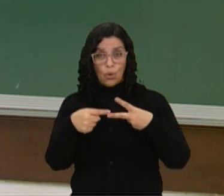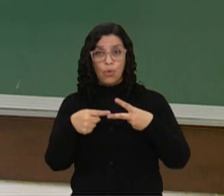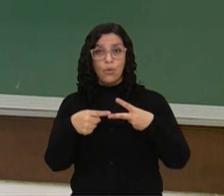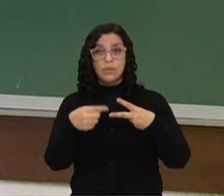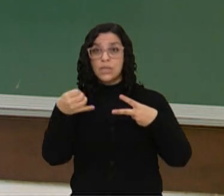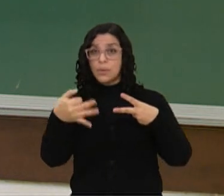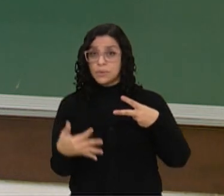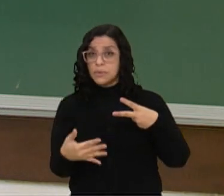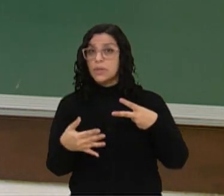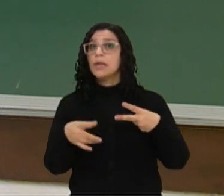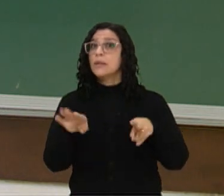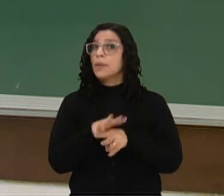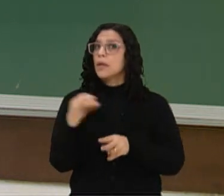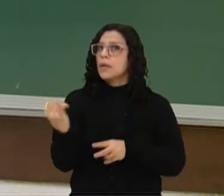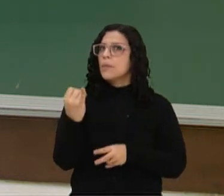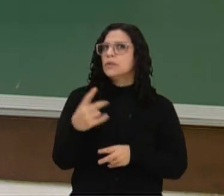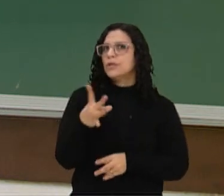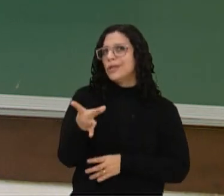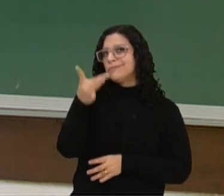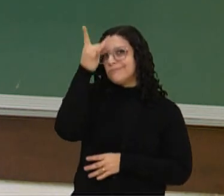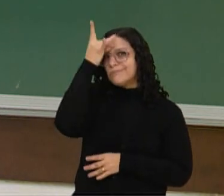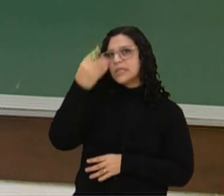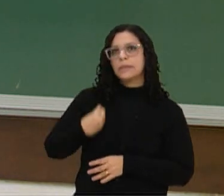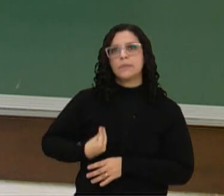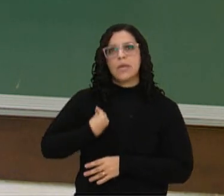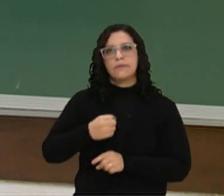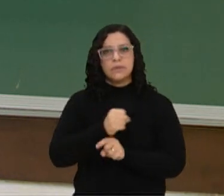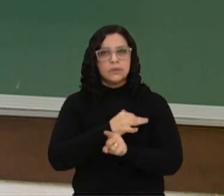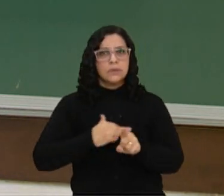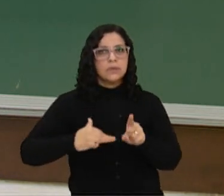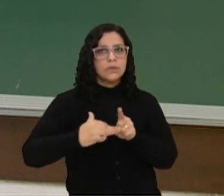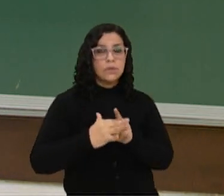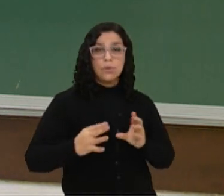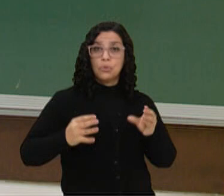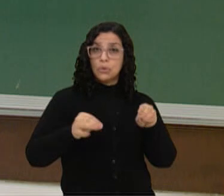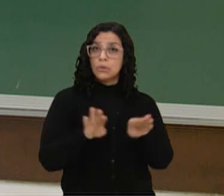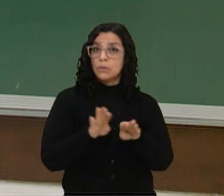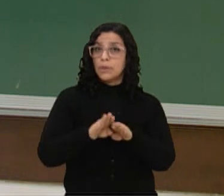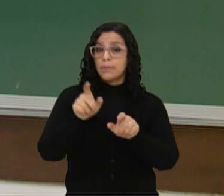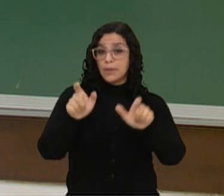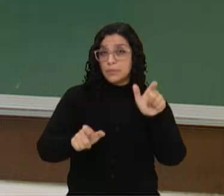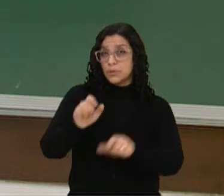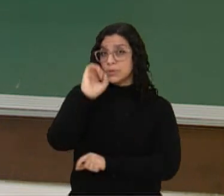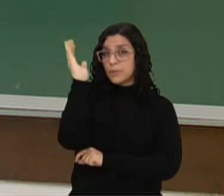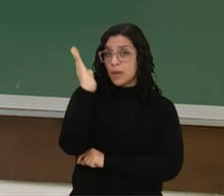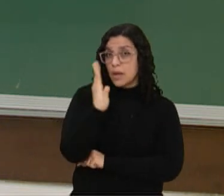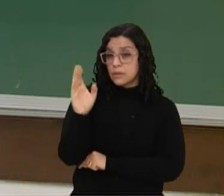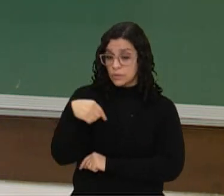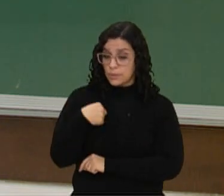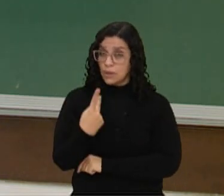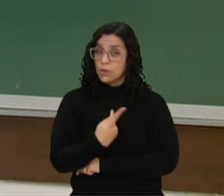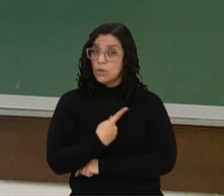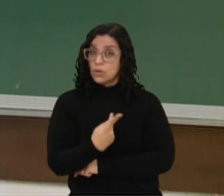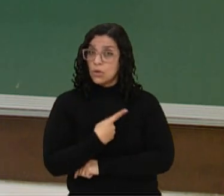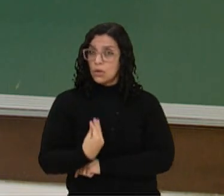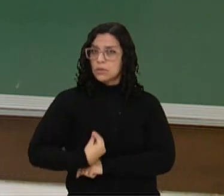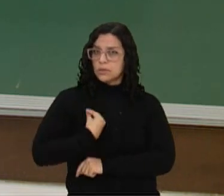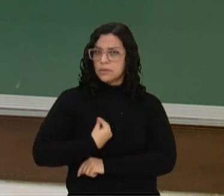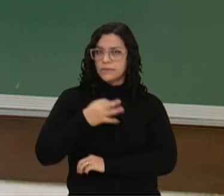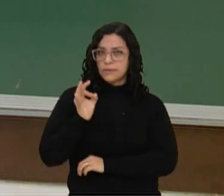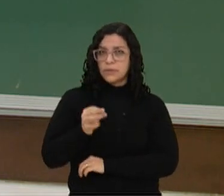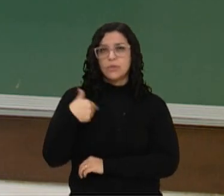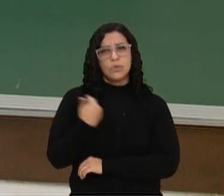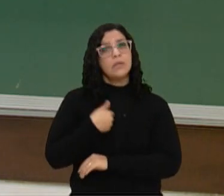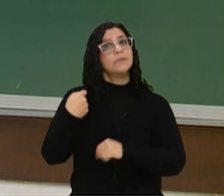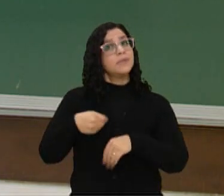consumo ali bem importantes para a vida da sociedade como um todo, para a vida dos brasileiros, para a nossa vida, certo? E que a